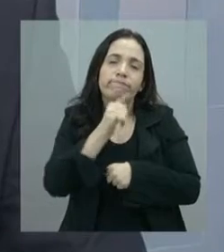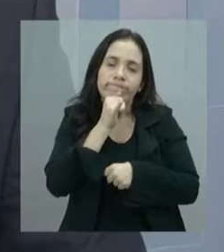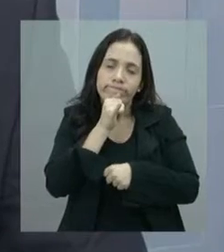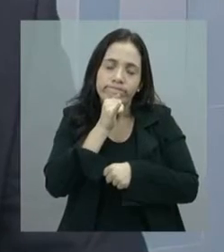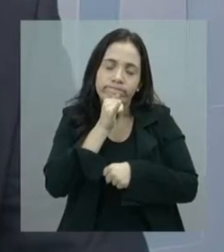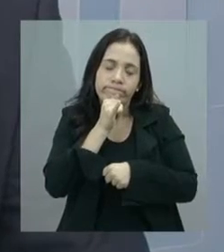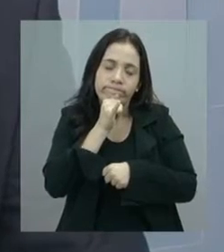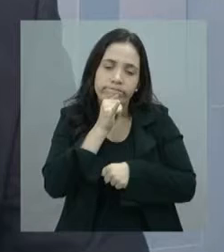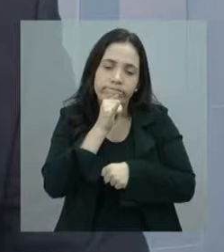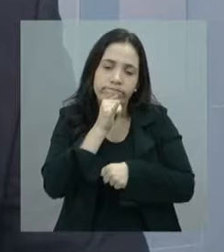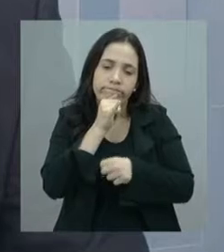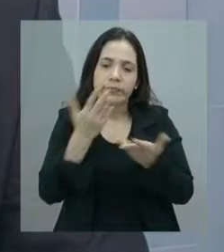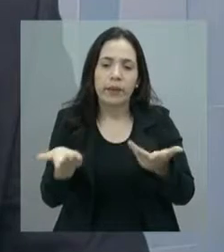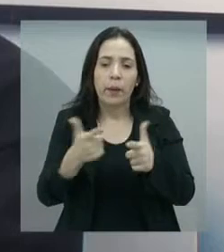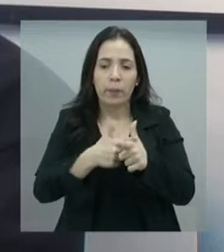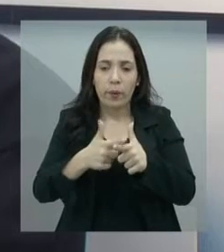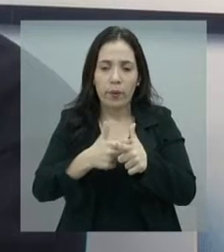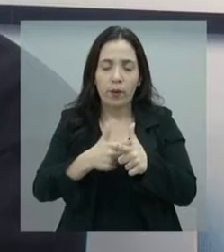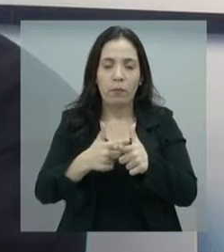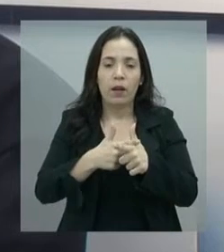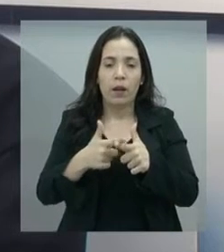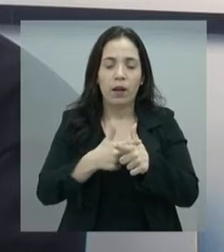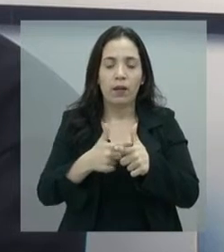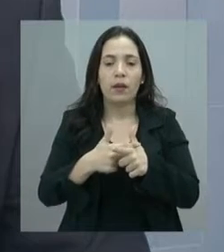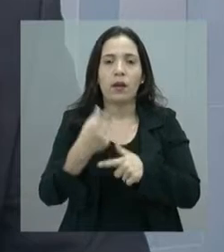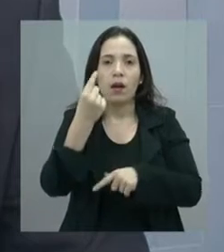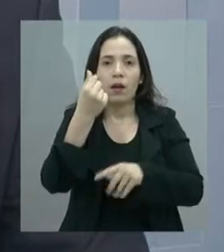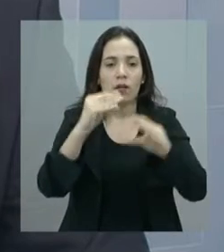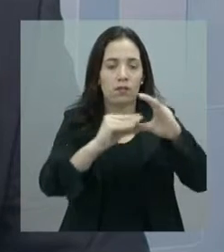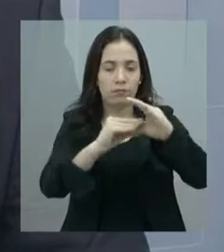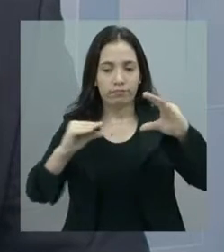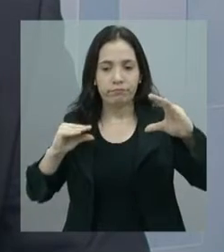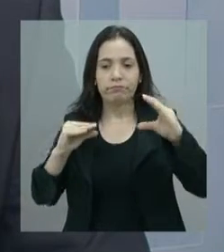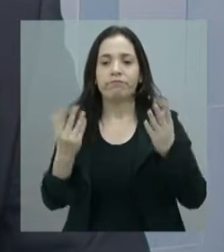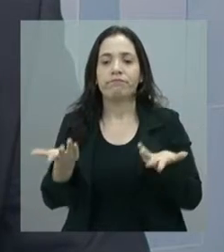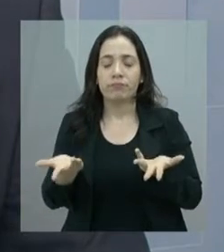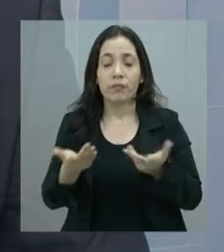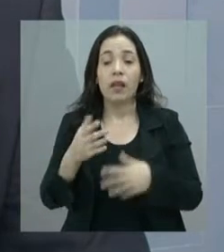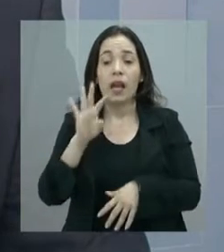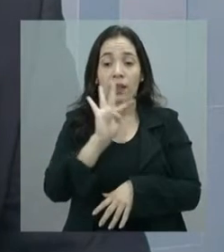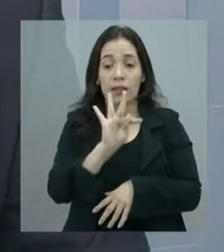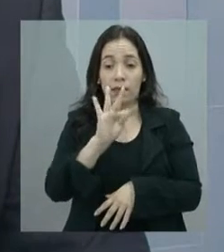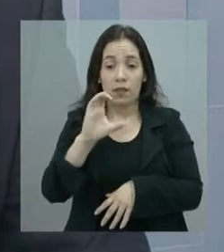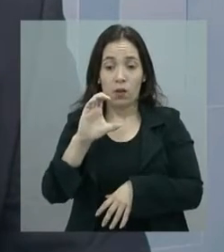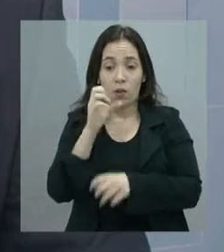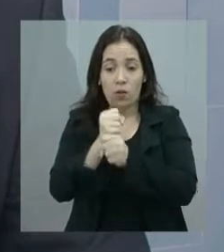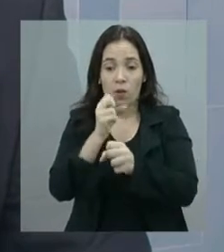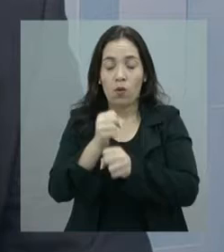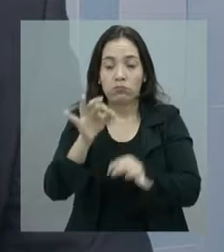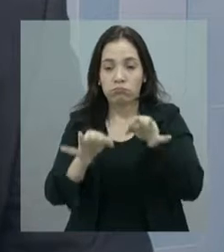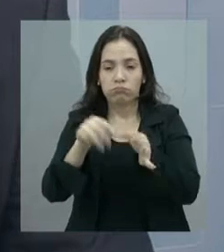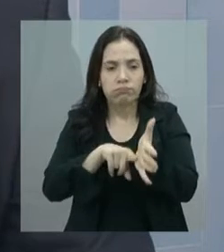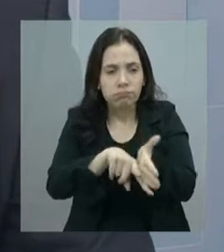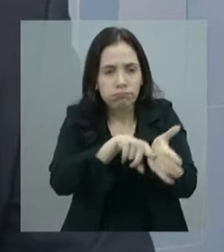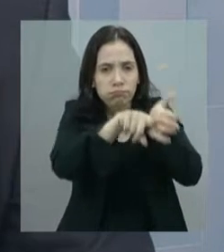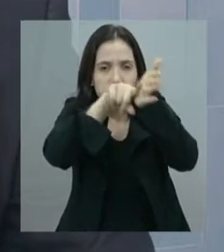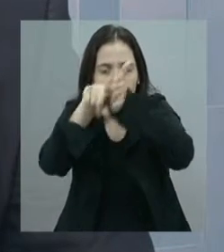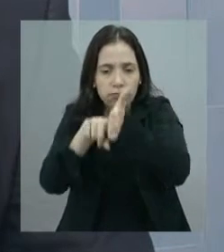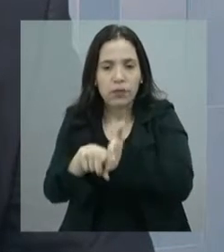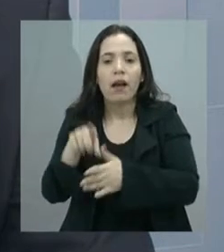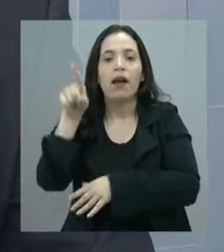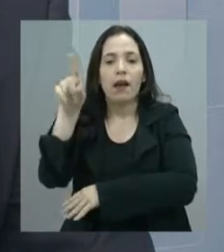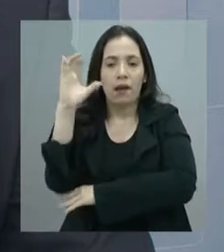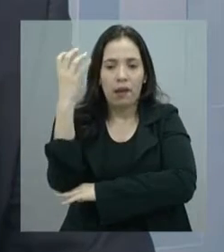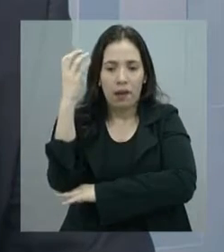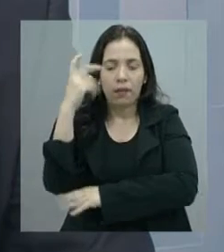que esquema de corrupção montado em cima do lixo, né? Me parece que o Tribunal de Contas do Estado... Está identificando isso. Ele está fazendo isso. Inclusive, o Crateús está também sobre...